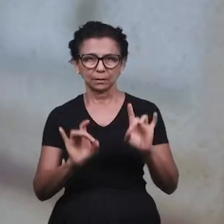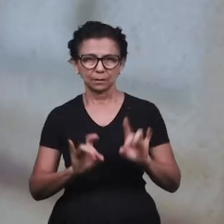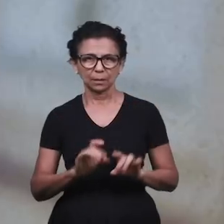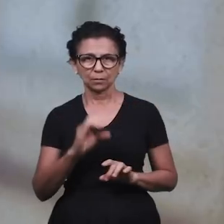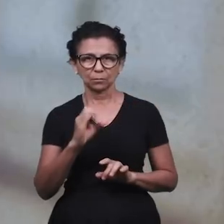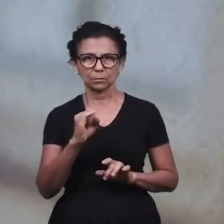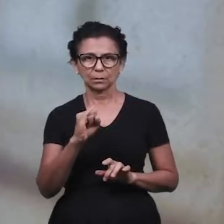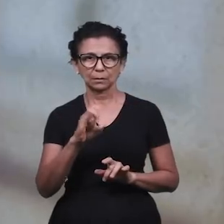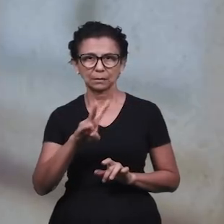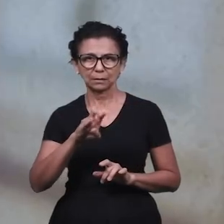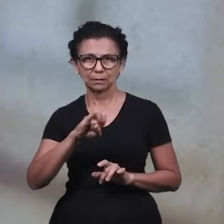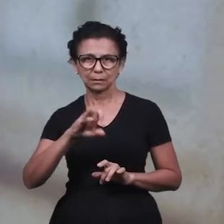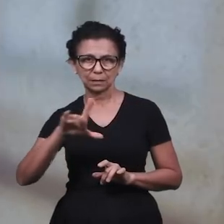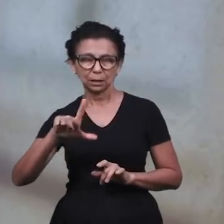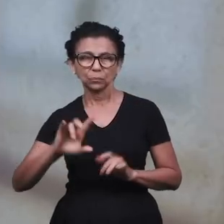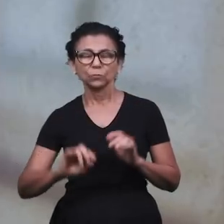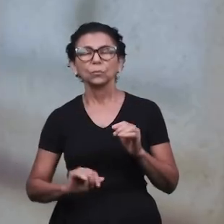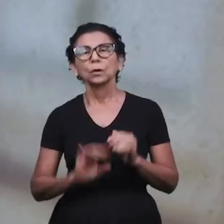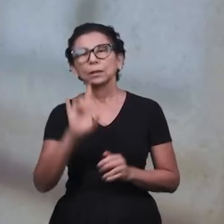ele foi criado pela Lei